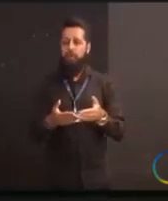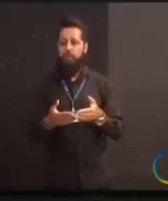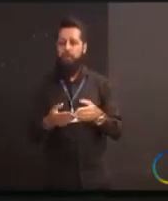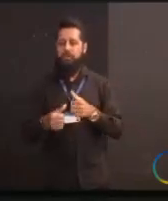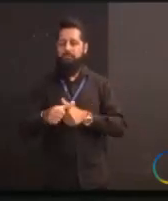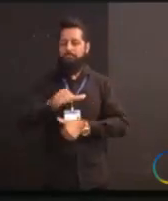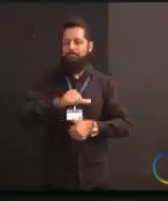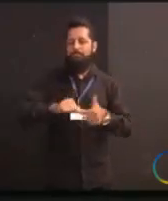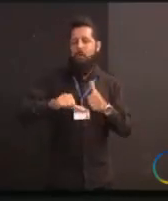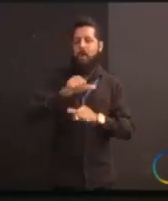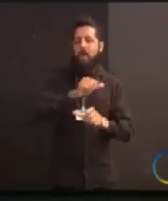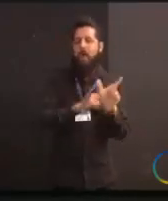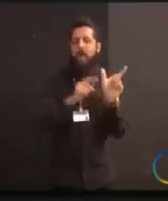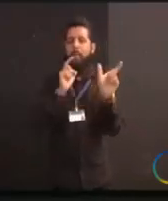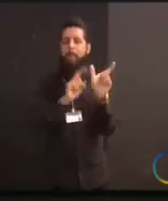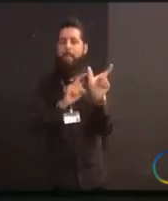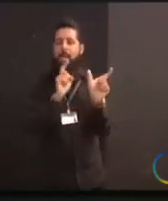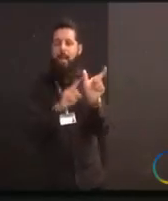vivenciar o que este homem